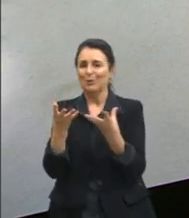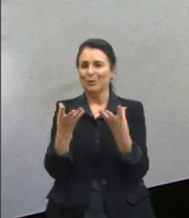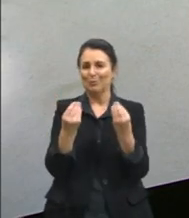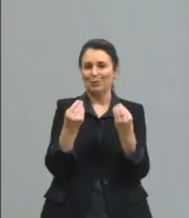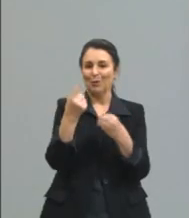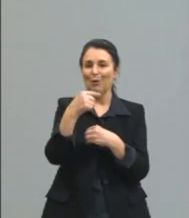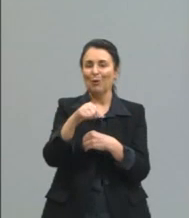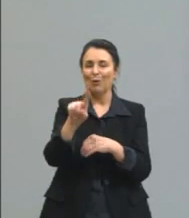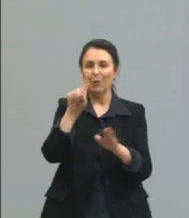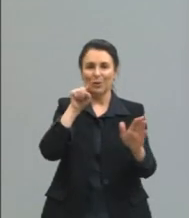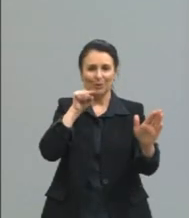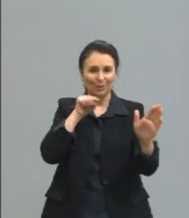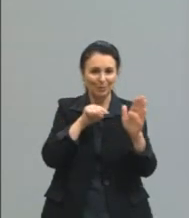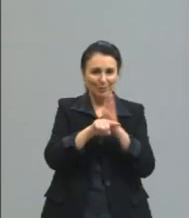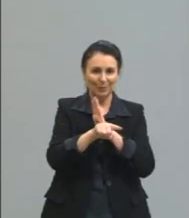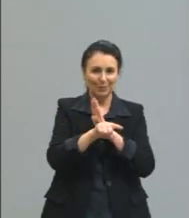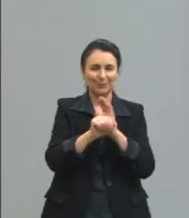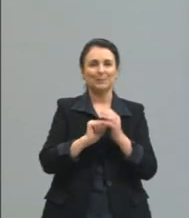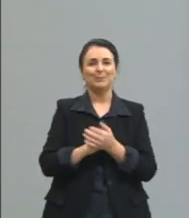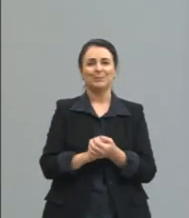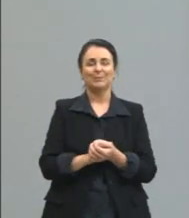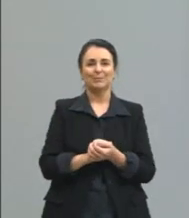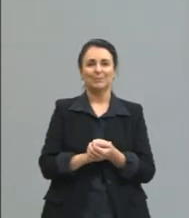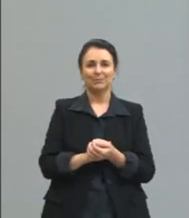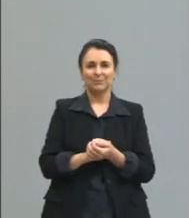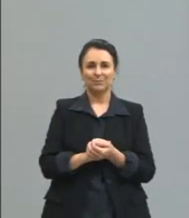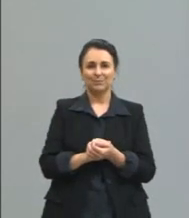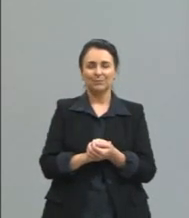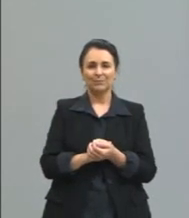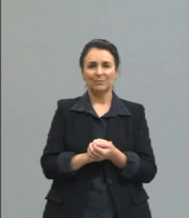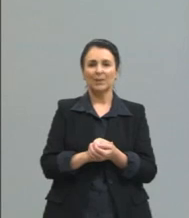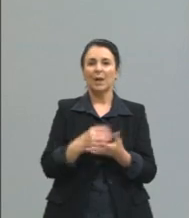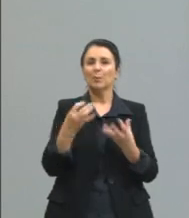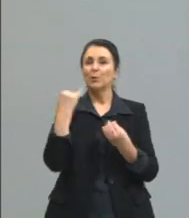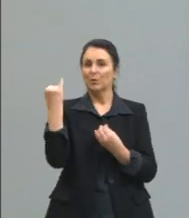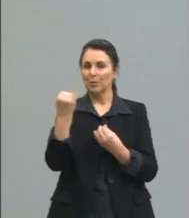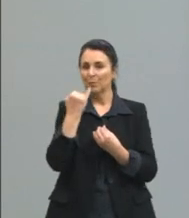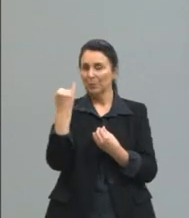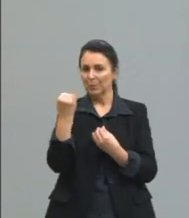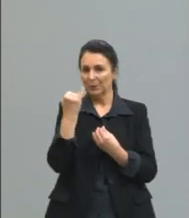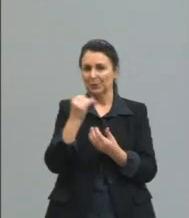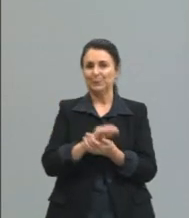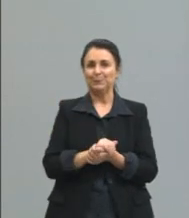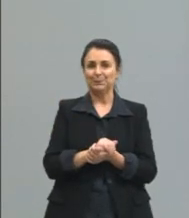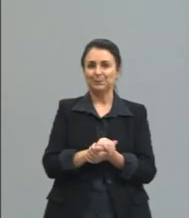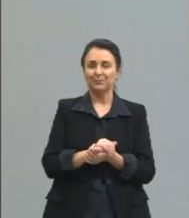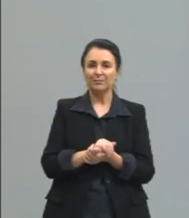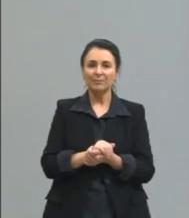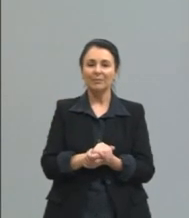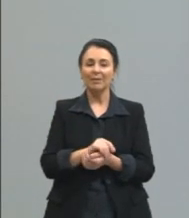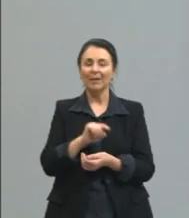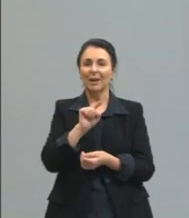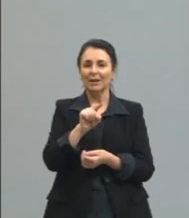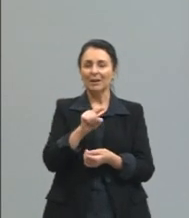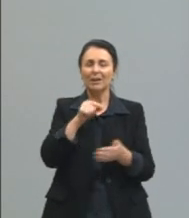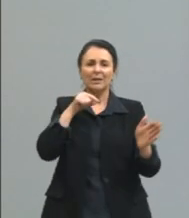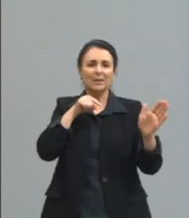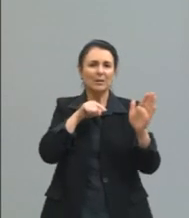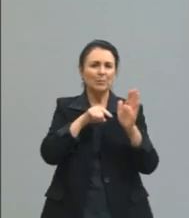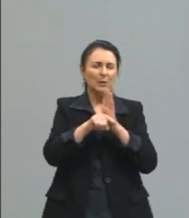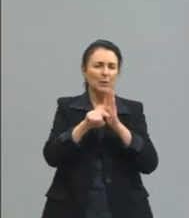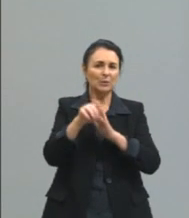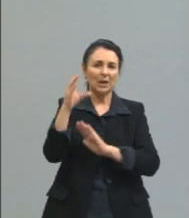Próxima. Professor Lucas vai ler para vocês. Uma contribuição muito importante dele, nossa, então. E aqui, uma questão já